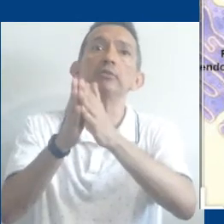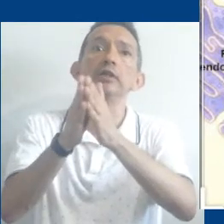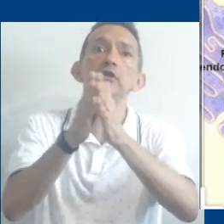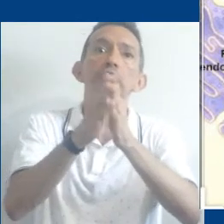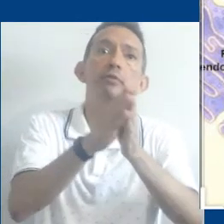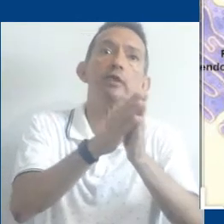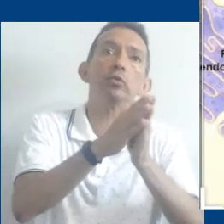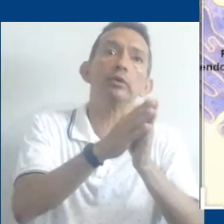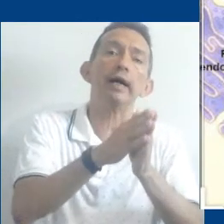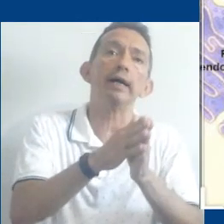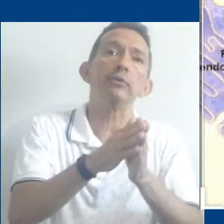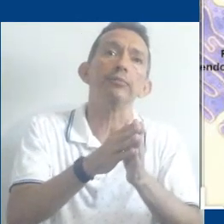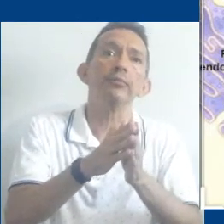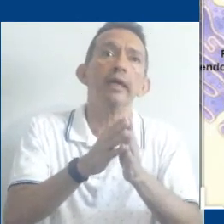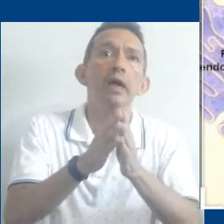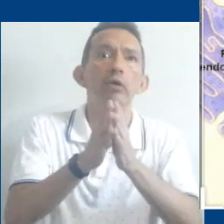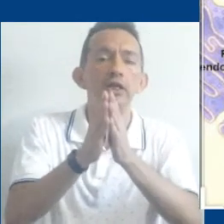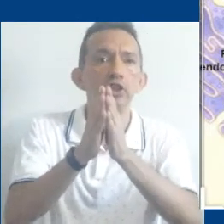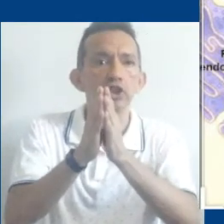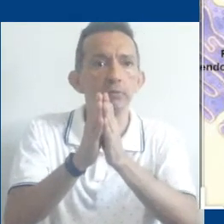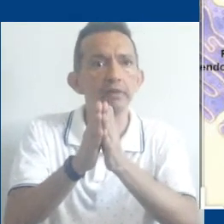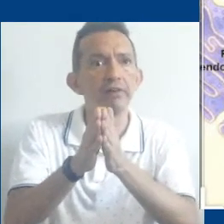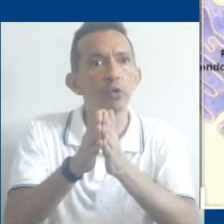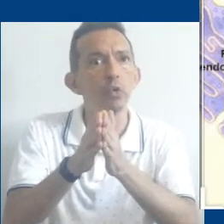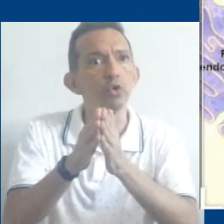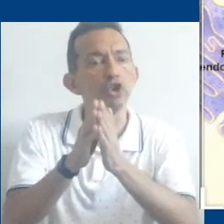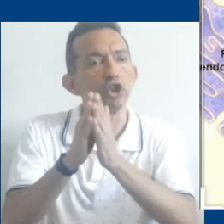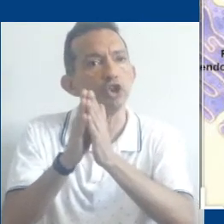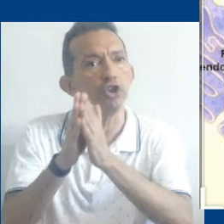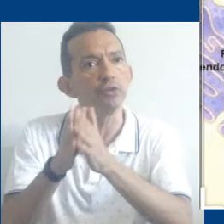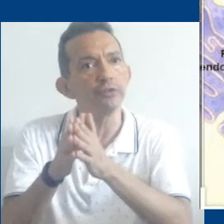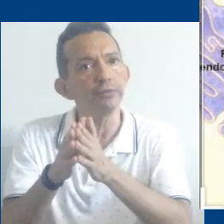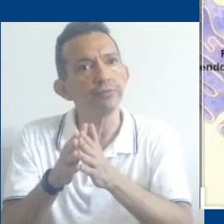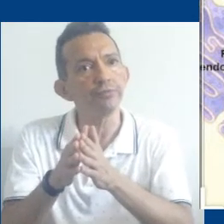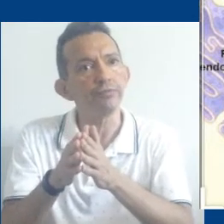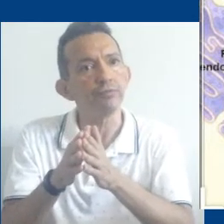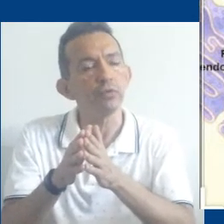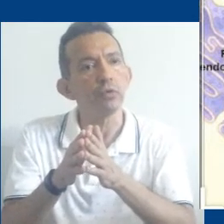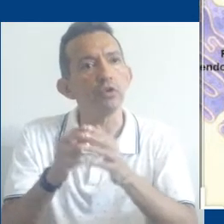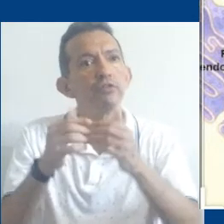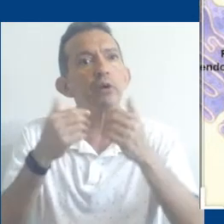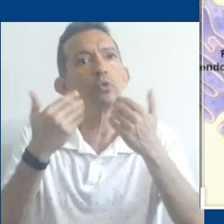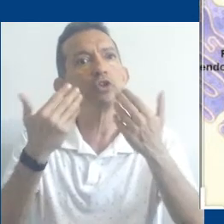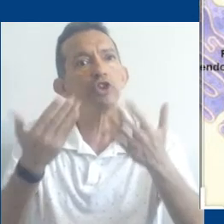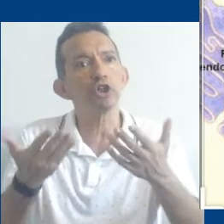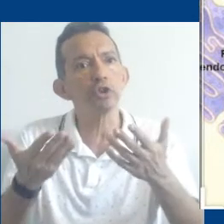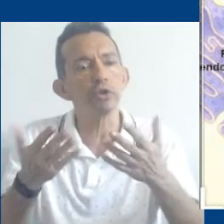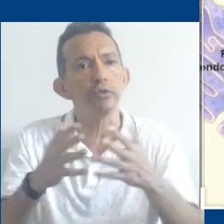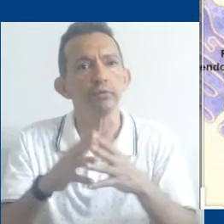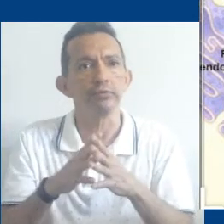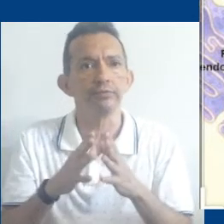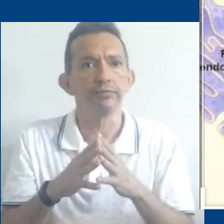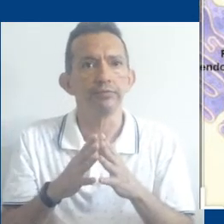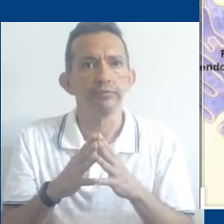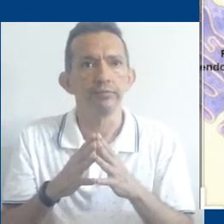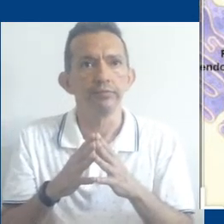esse mesmo lisossoma secundário é o que a gente chama de vacúolo digestivo ou de vacúolo